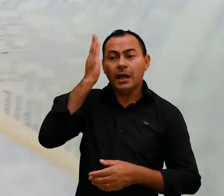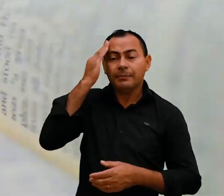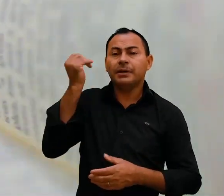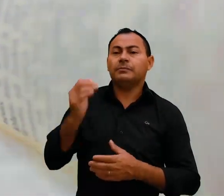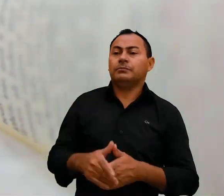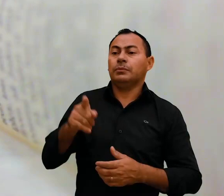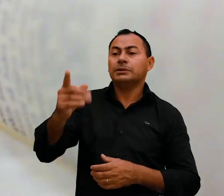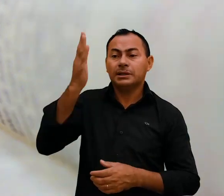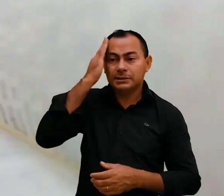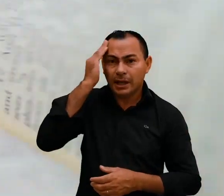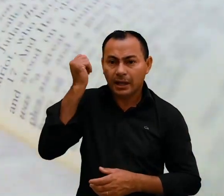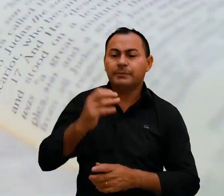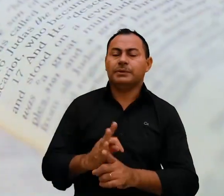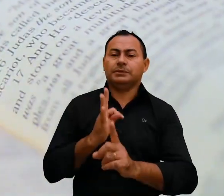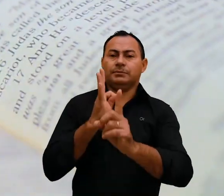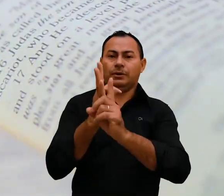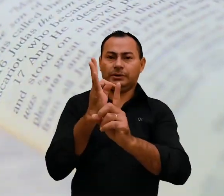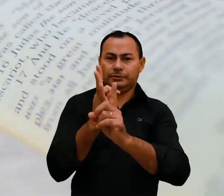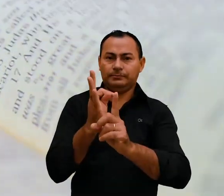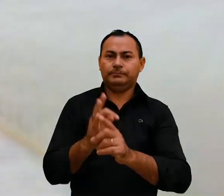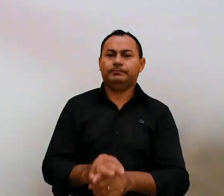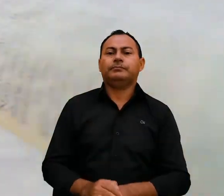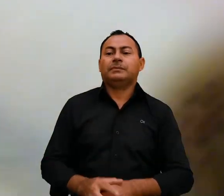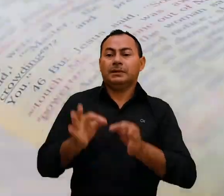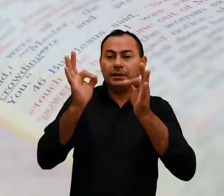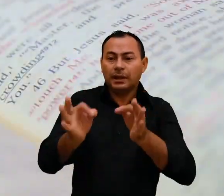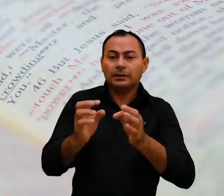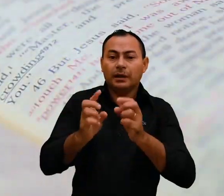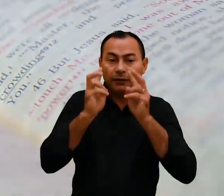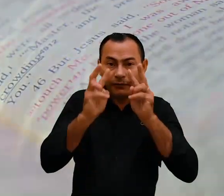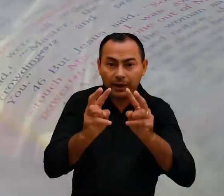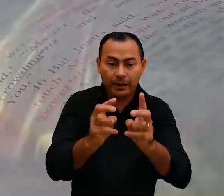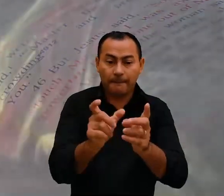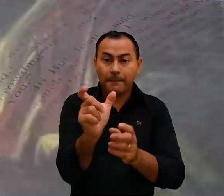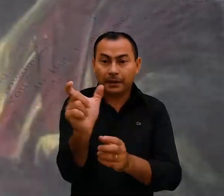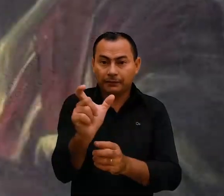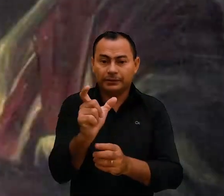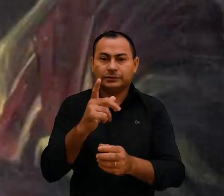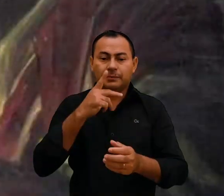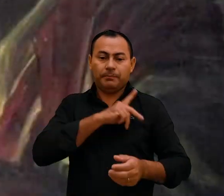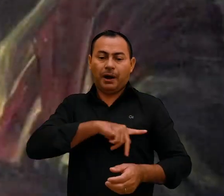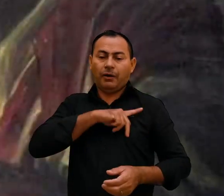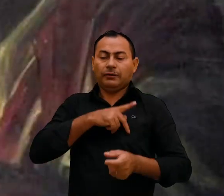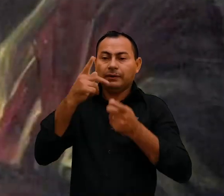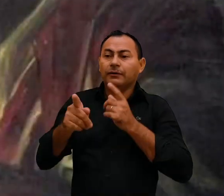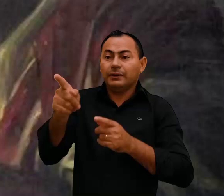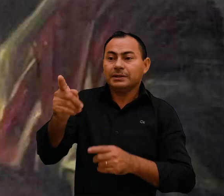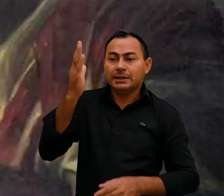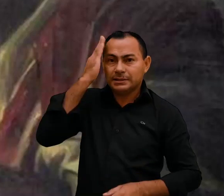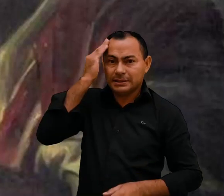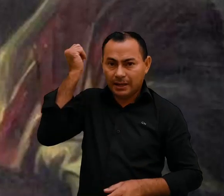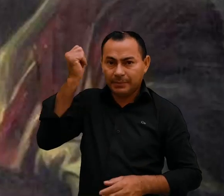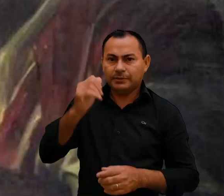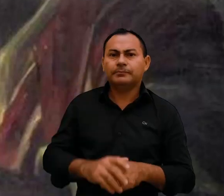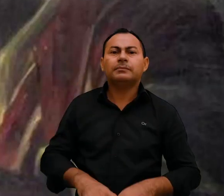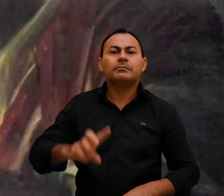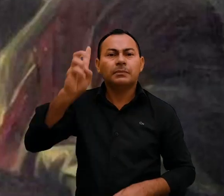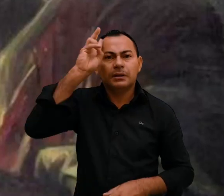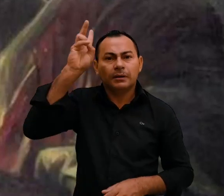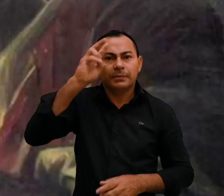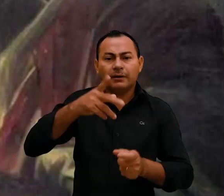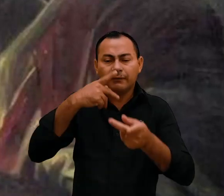você sabe você sabe Timóteo sempre que você ver as palavras e Paulo dizendo você sabe